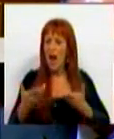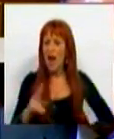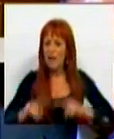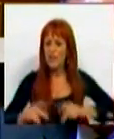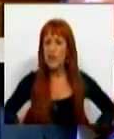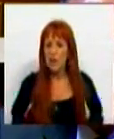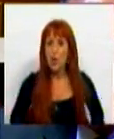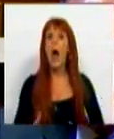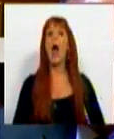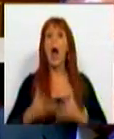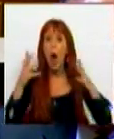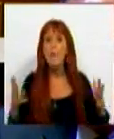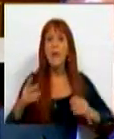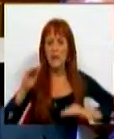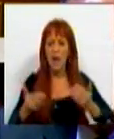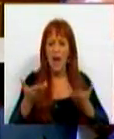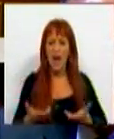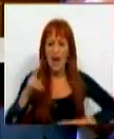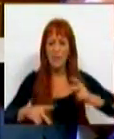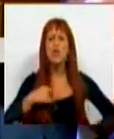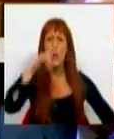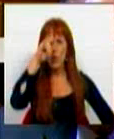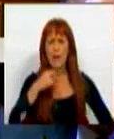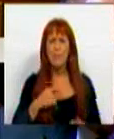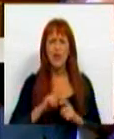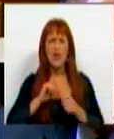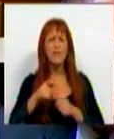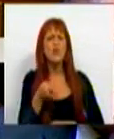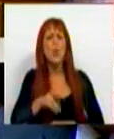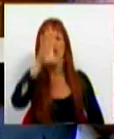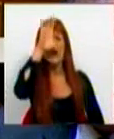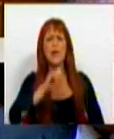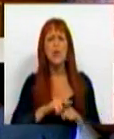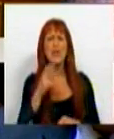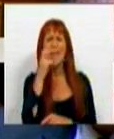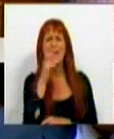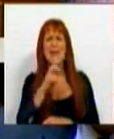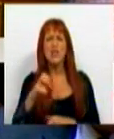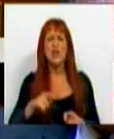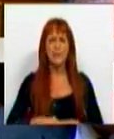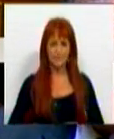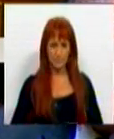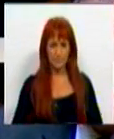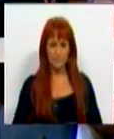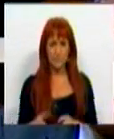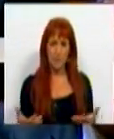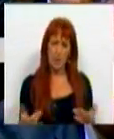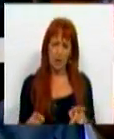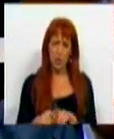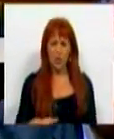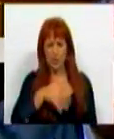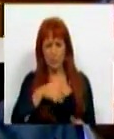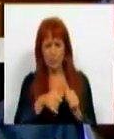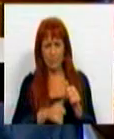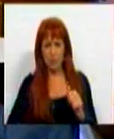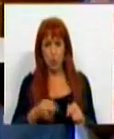fiscal. Aumentou a carga fiscal. Ainda me lembro de entrevistas do ex-ministro da Energia, e já agora